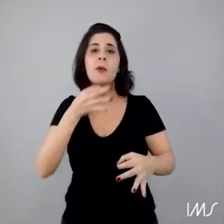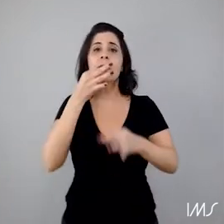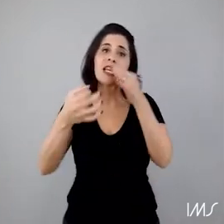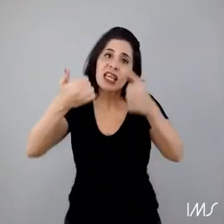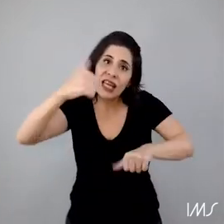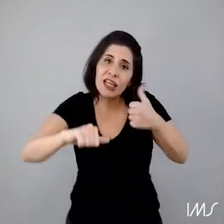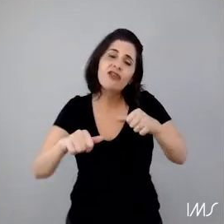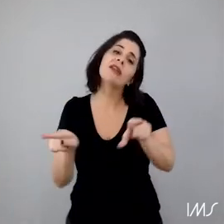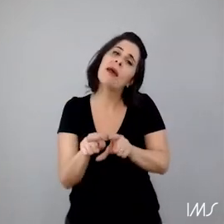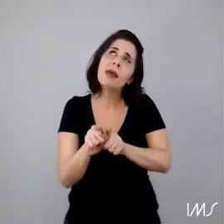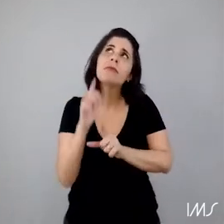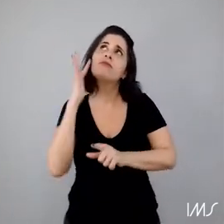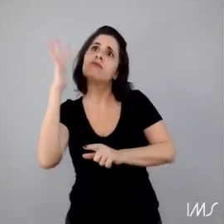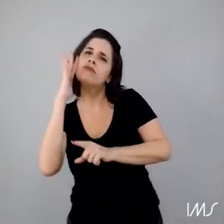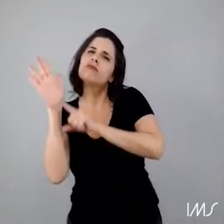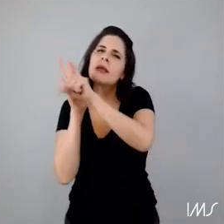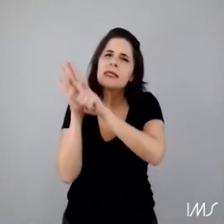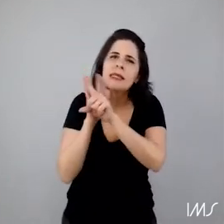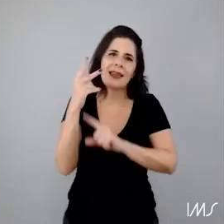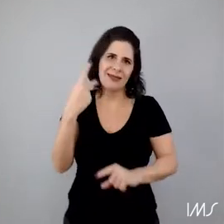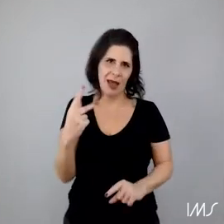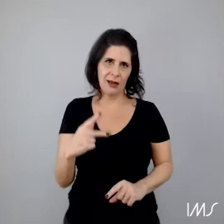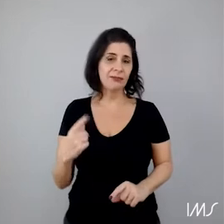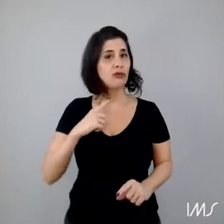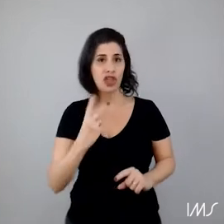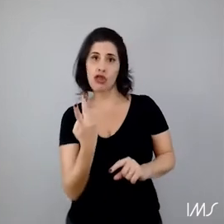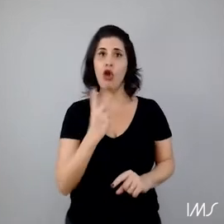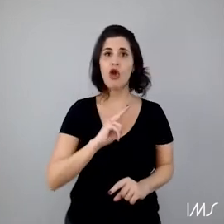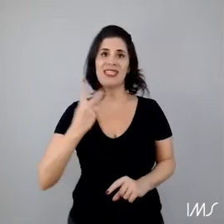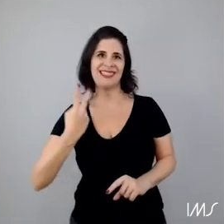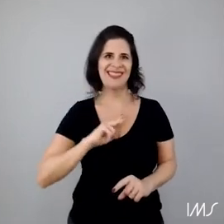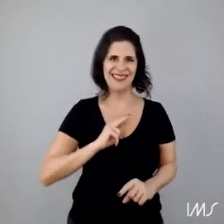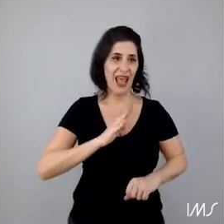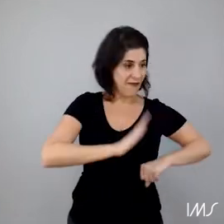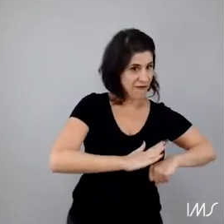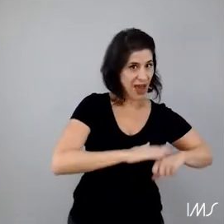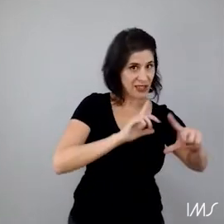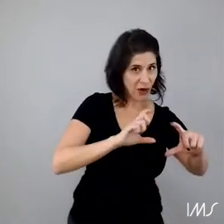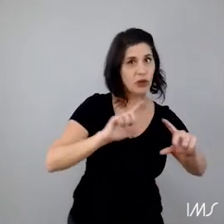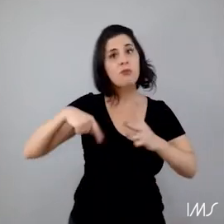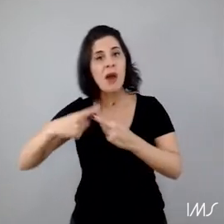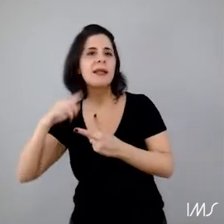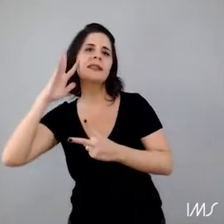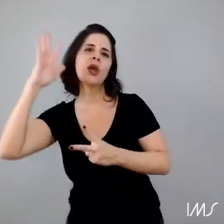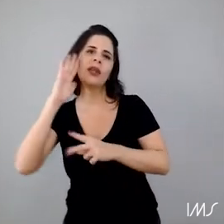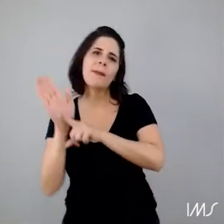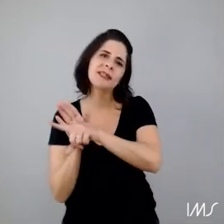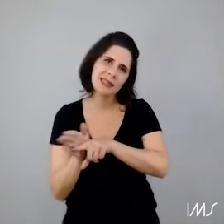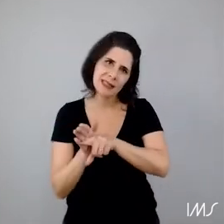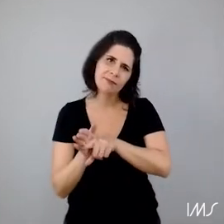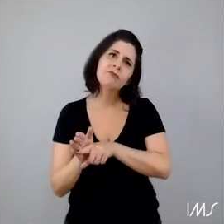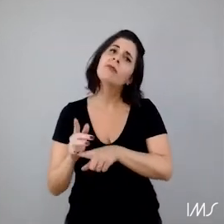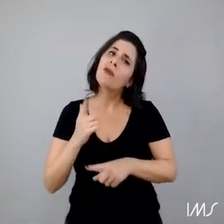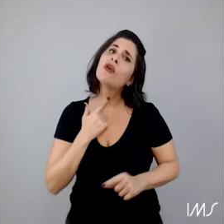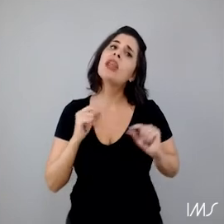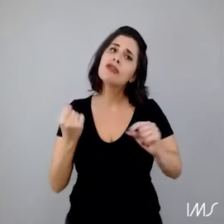e nas suas resenhas de pensamentos alheios. Tal dupla atuação revela o esforço, enquanto estrangeira, de